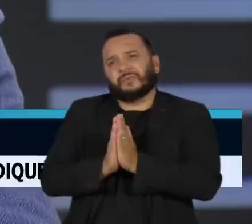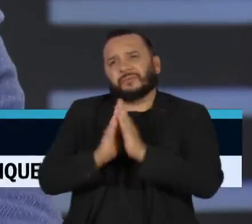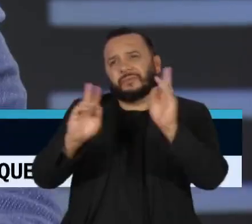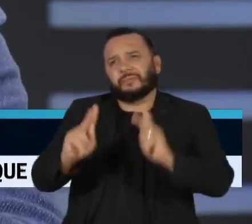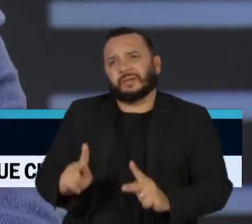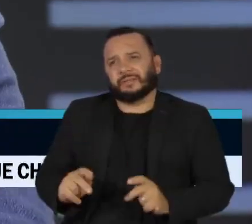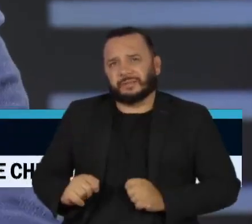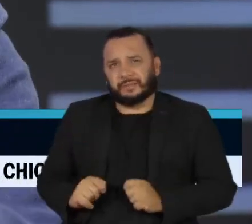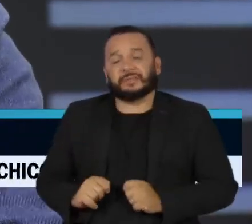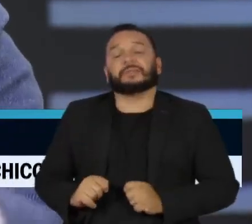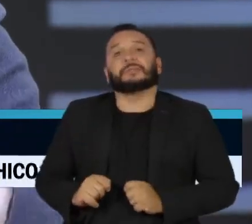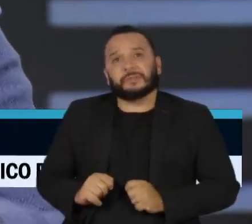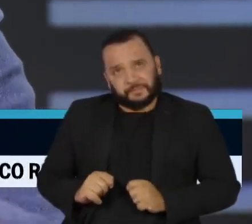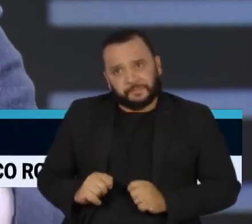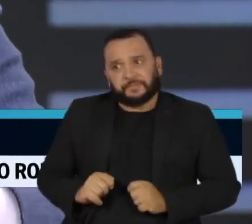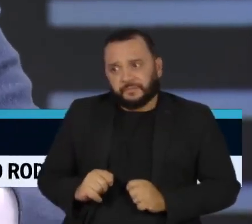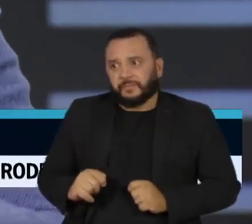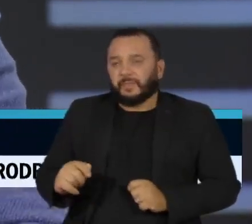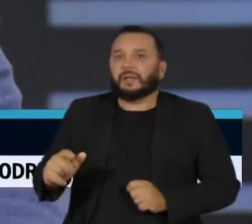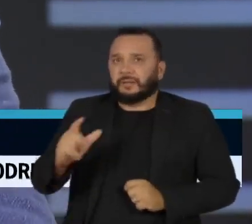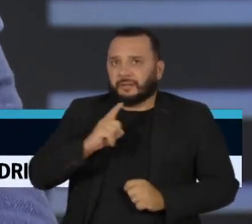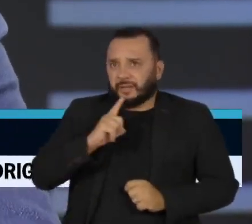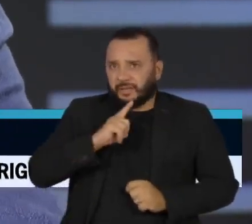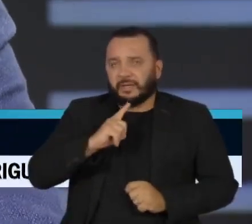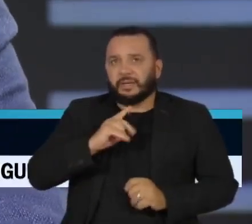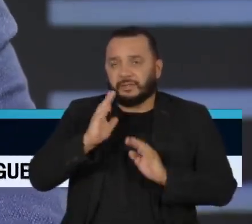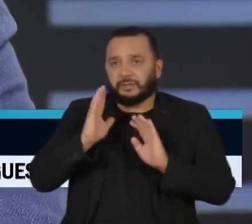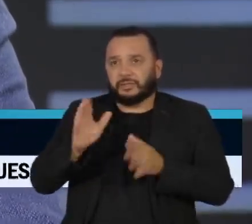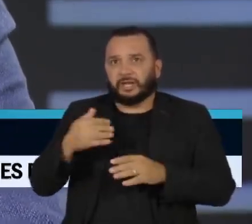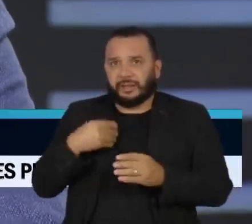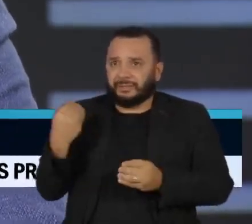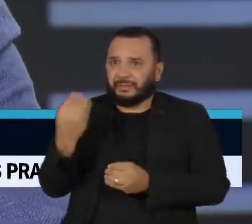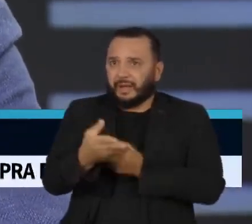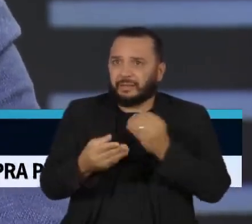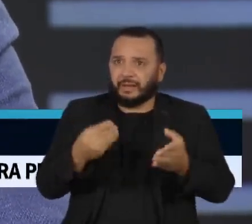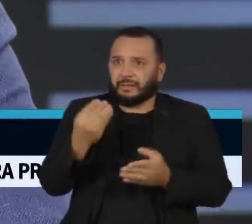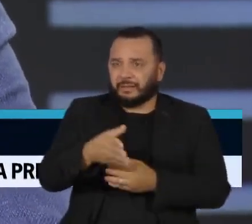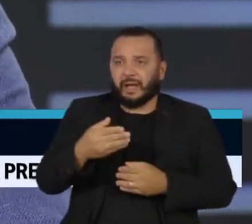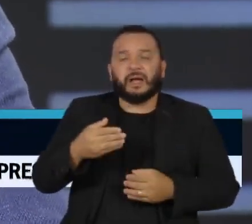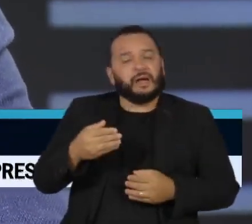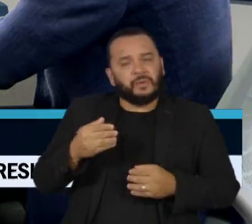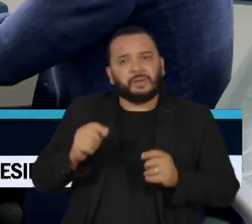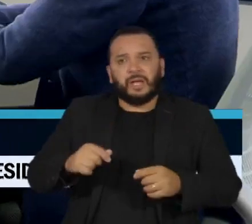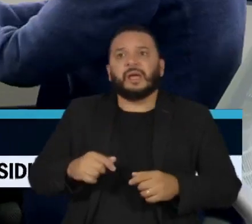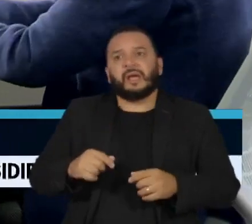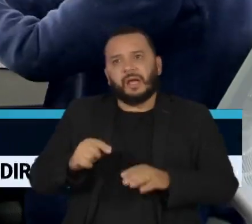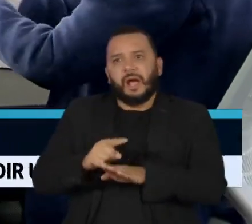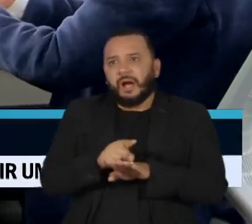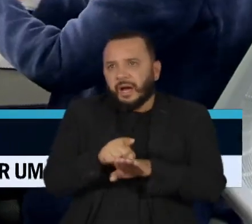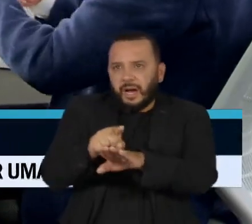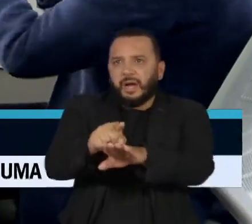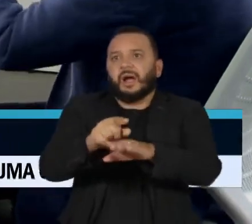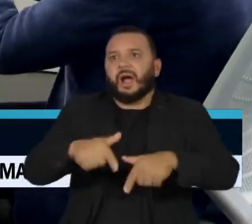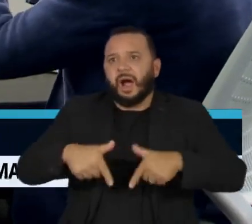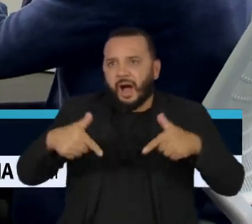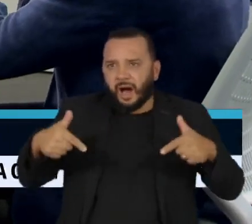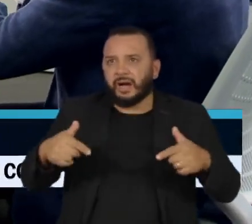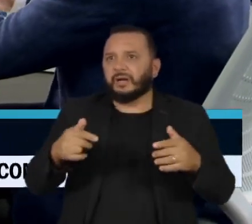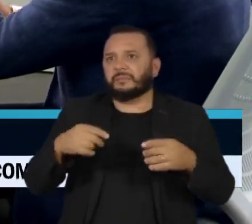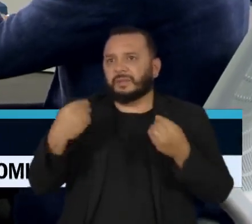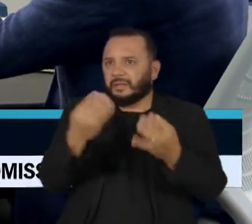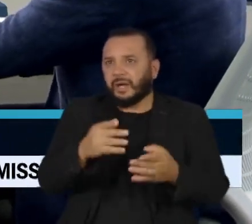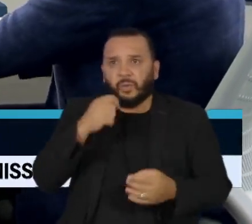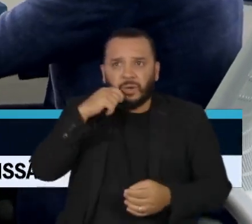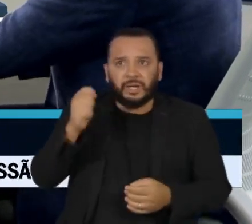paz Ah é esses armamentos constantemente enviados ao Ucrânia estimula cada vez mais a guerra eu não tô dizendo que a culpa é da